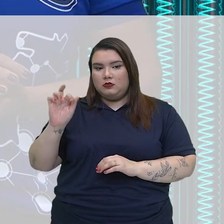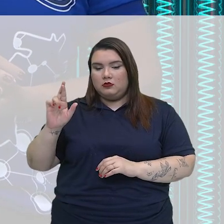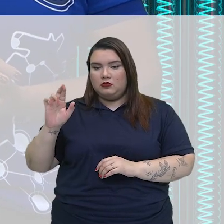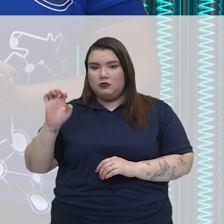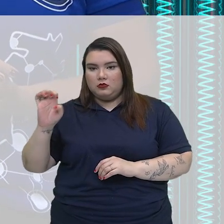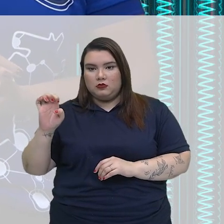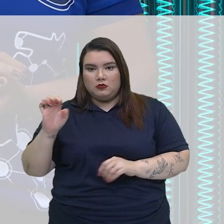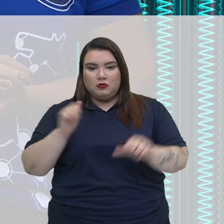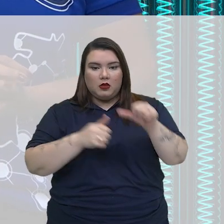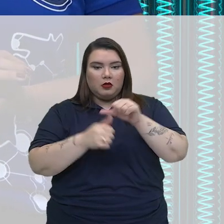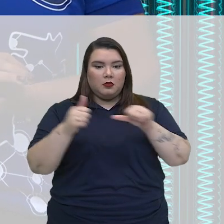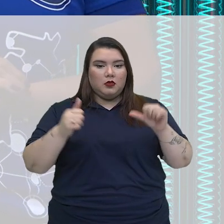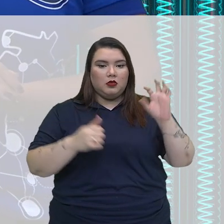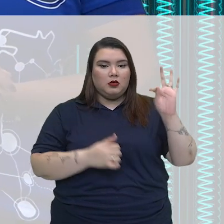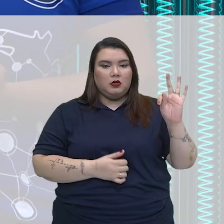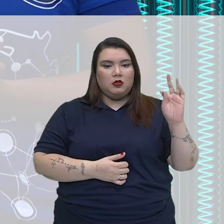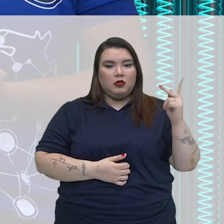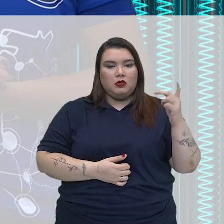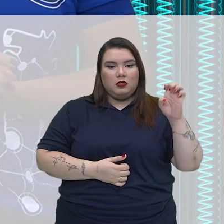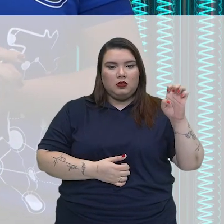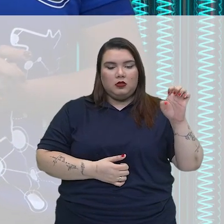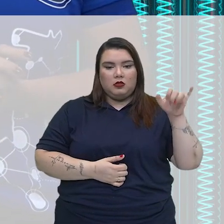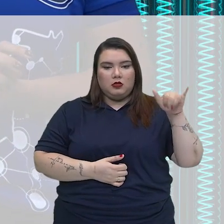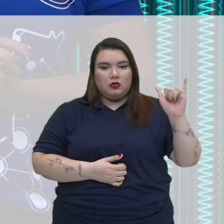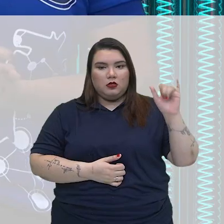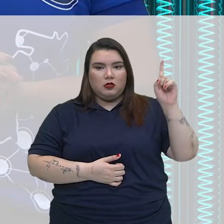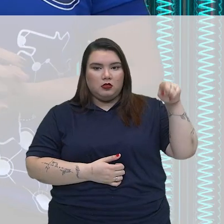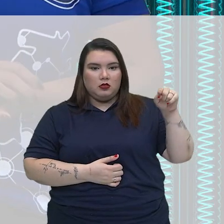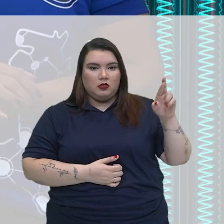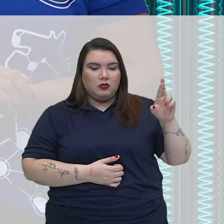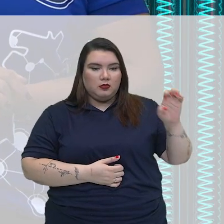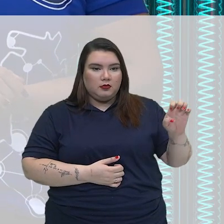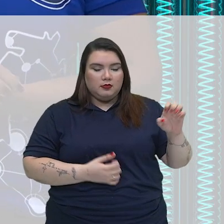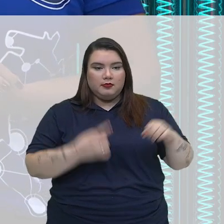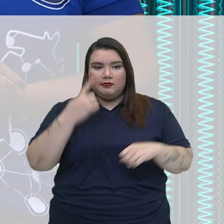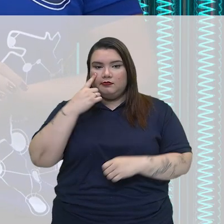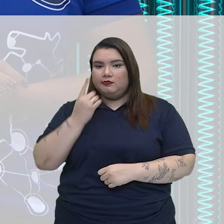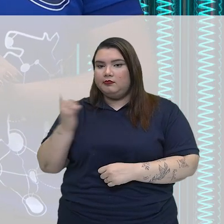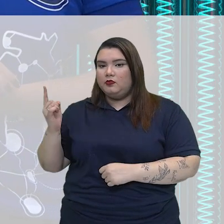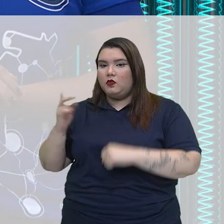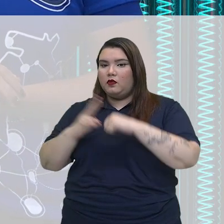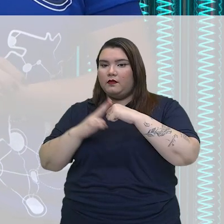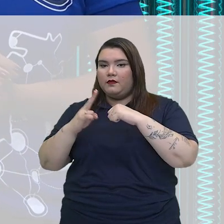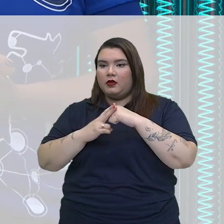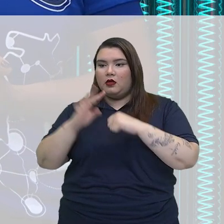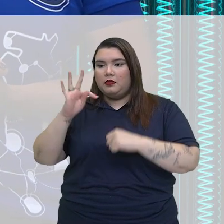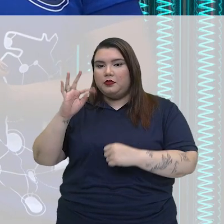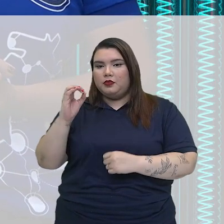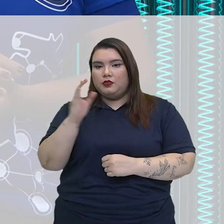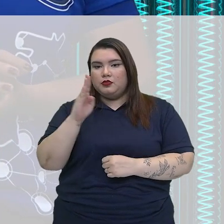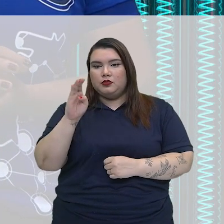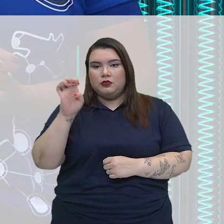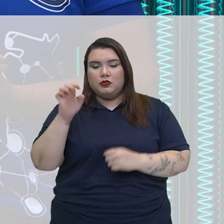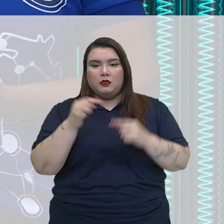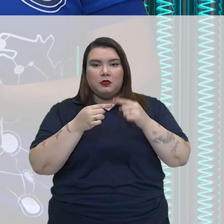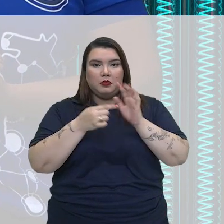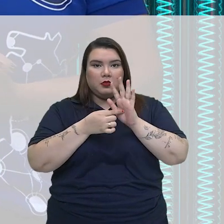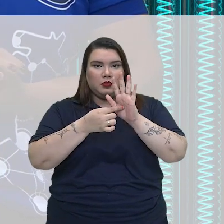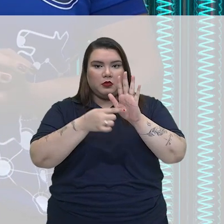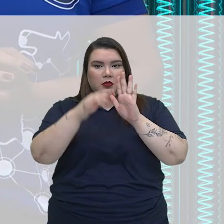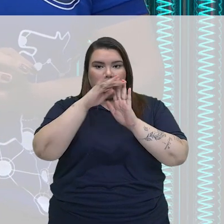talkative. They're talkative. Vou aqui mostrar para vocês, né? Tá aí o verbo to be, todo destacado,